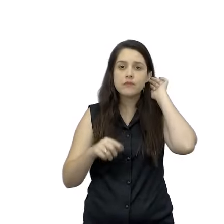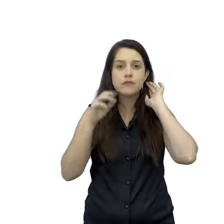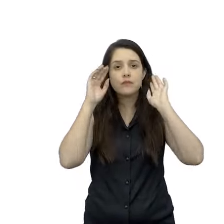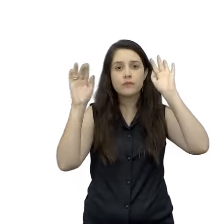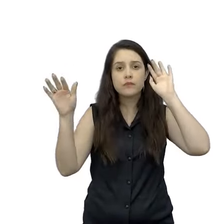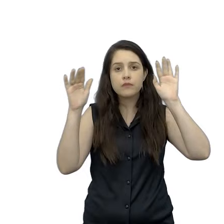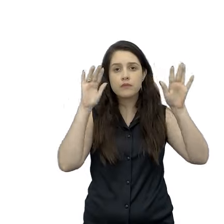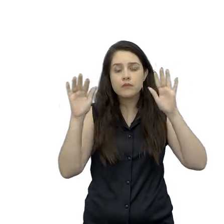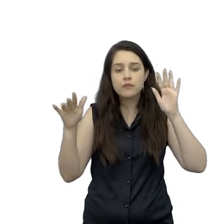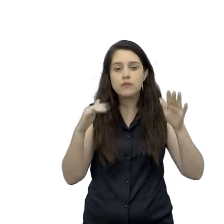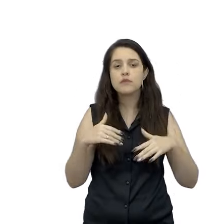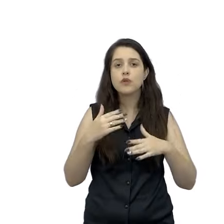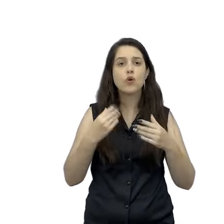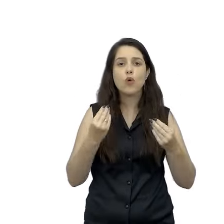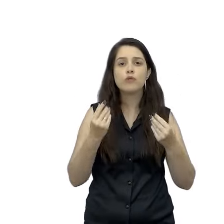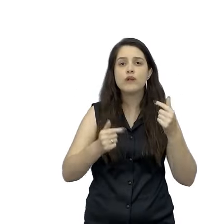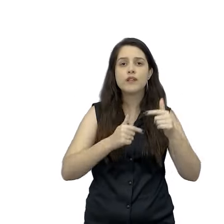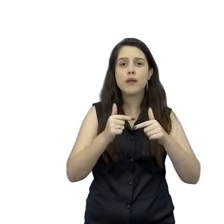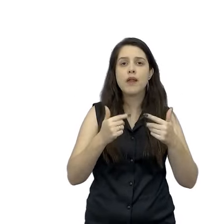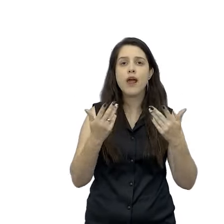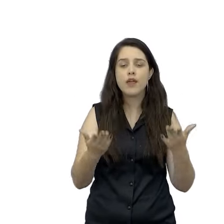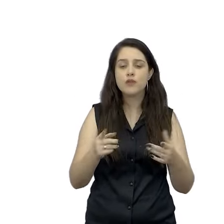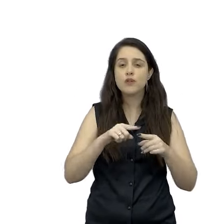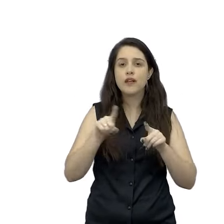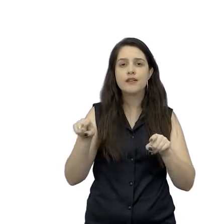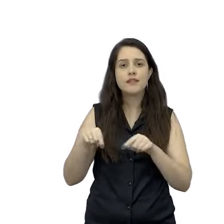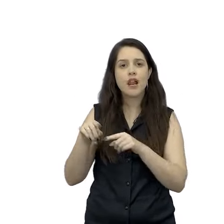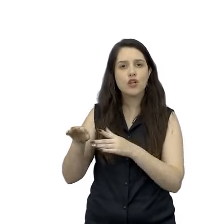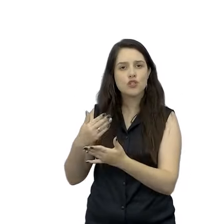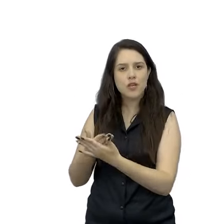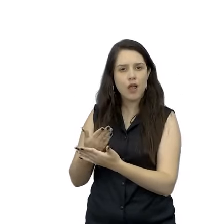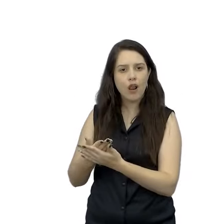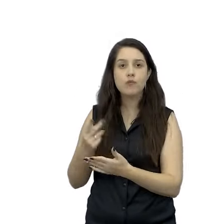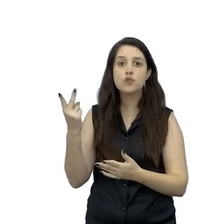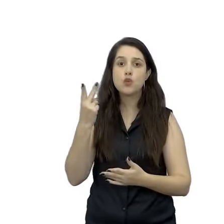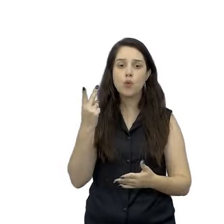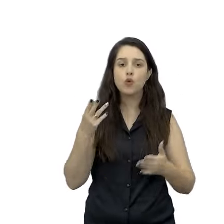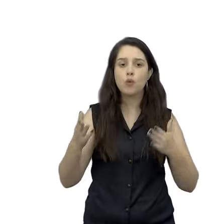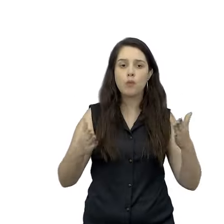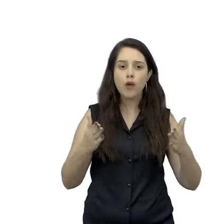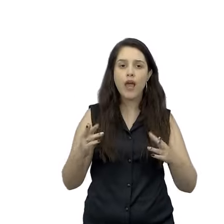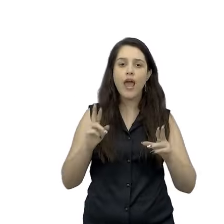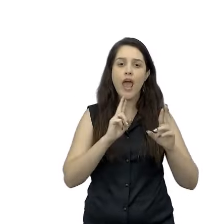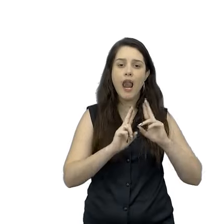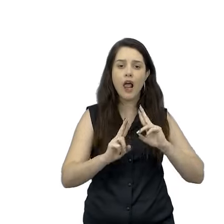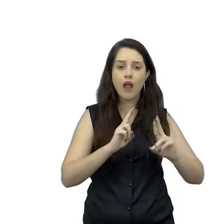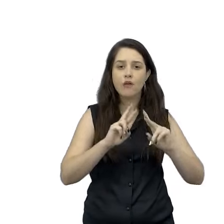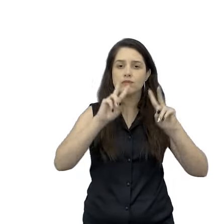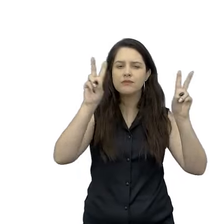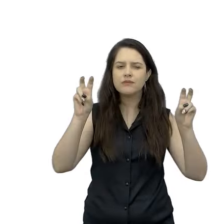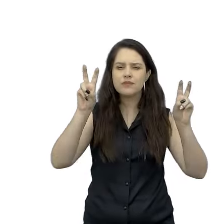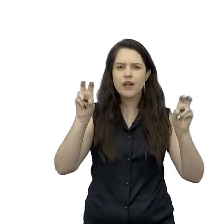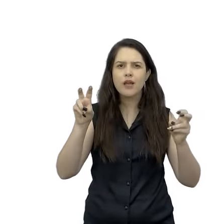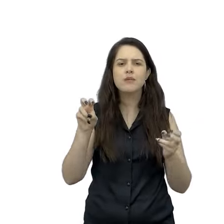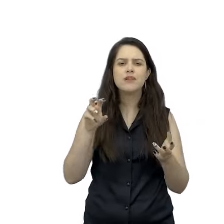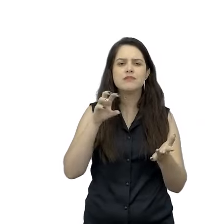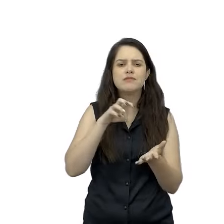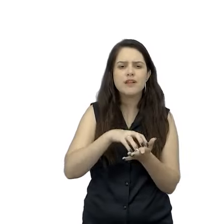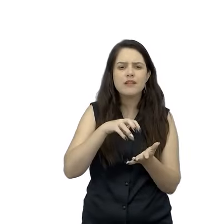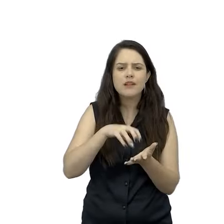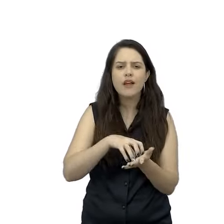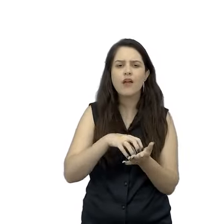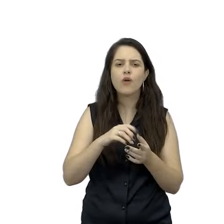pensar, né, de como que a gente vai trabalhar isso em sala de aula. No segundo momento, a gente vai relacionar o tema, que é o foco